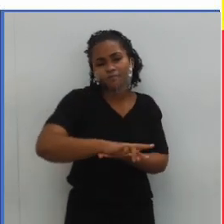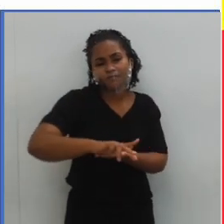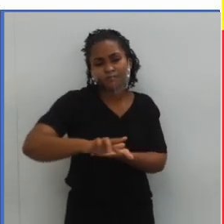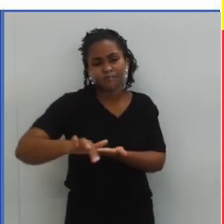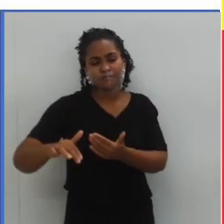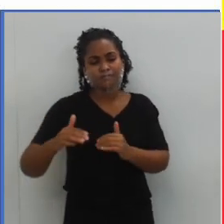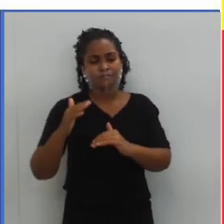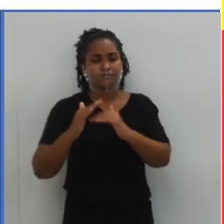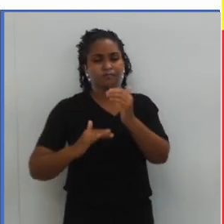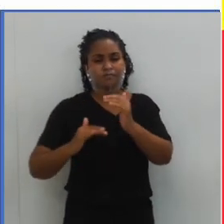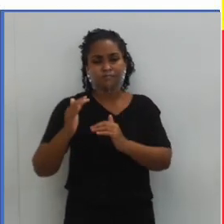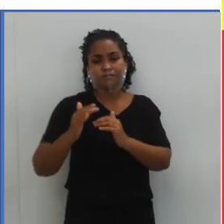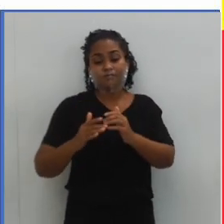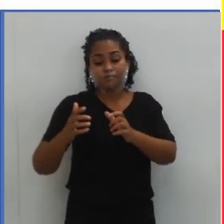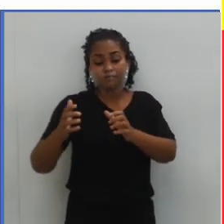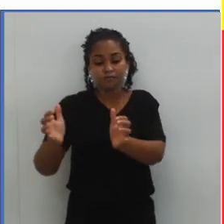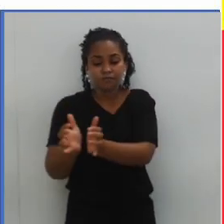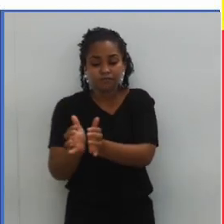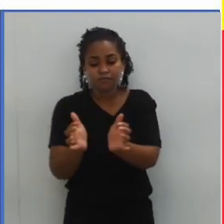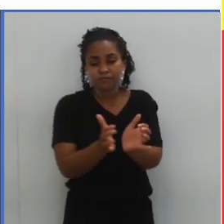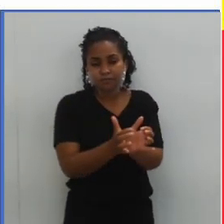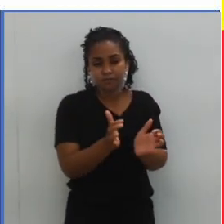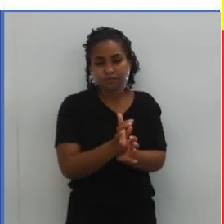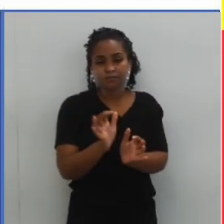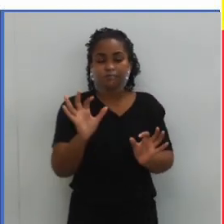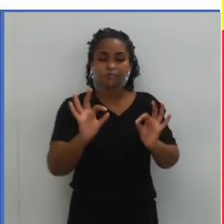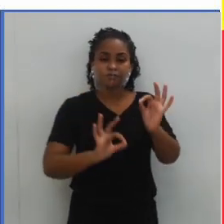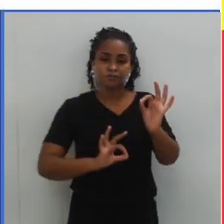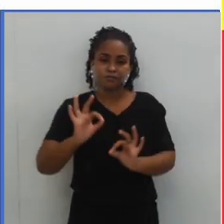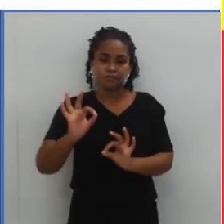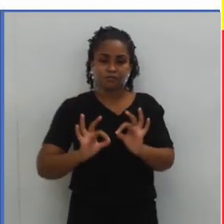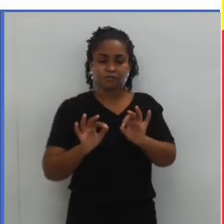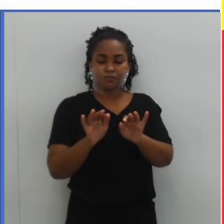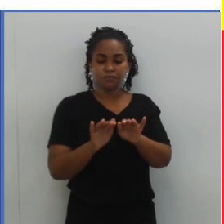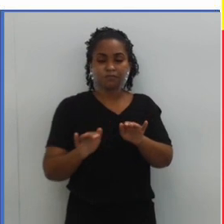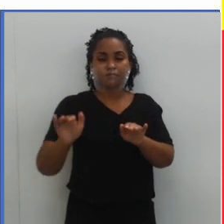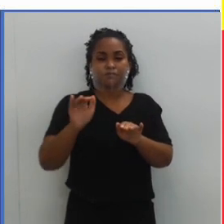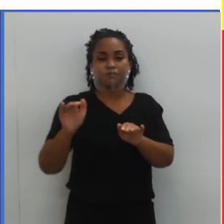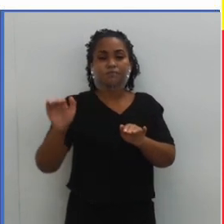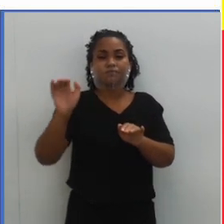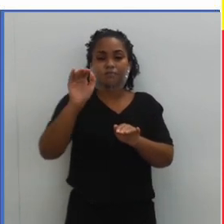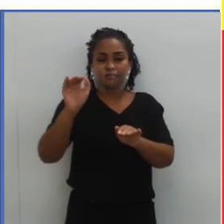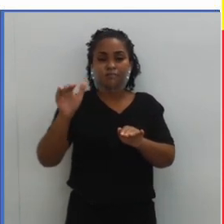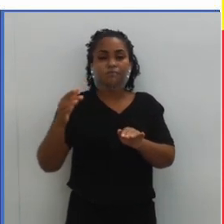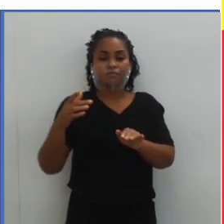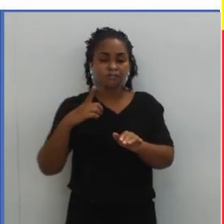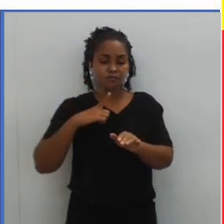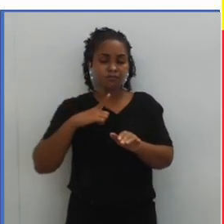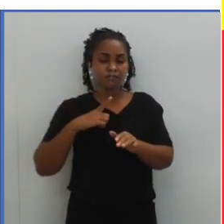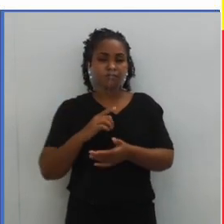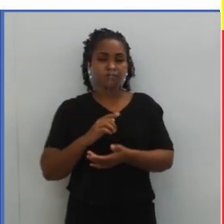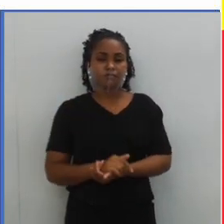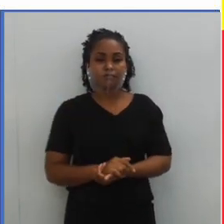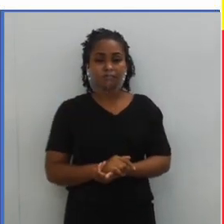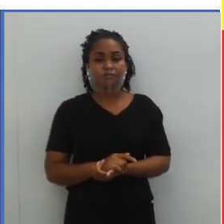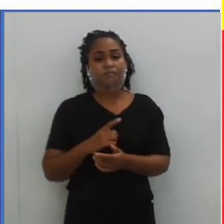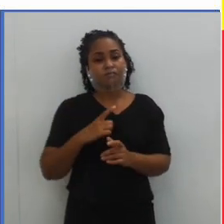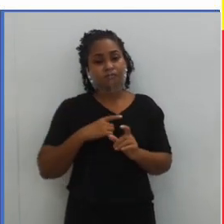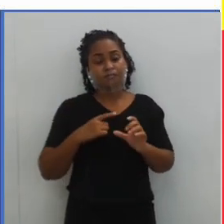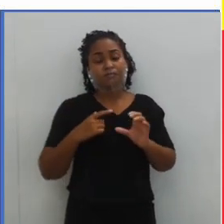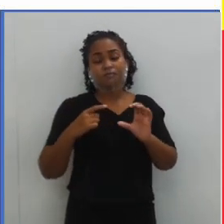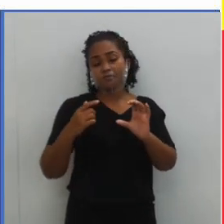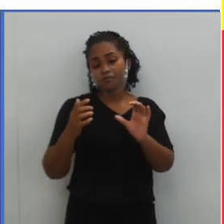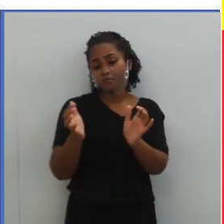profissionais de diferentes núcleos, que são organizados em hierarquias de acordo com as tarefas realizadas, né? Então, temos o núcleo